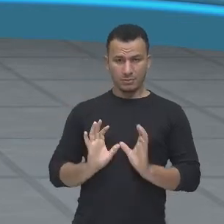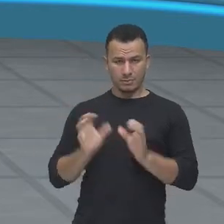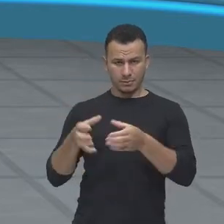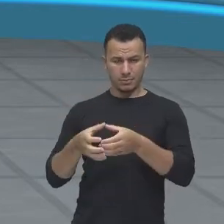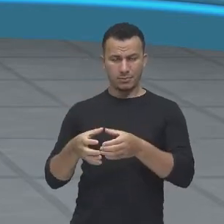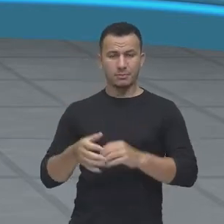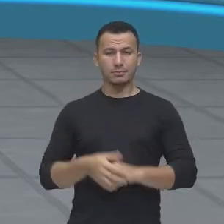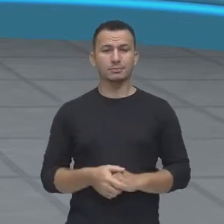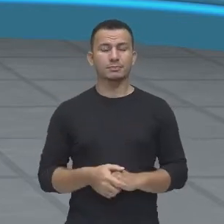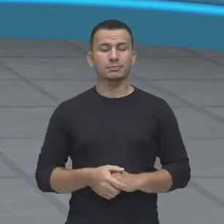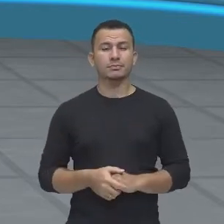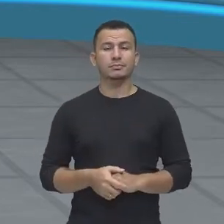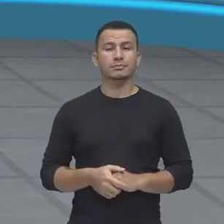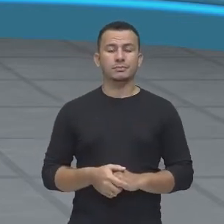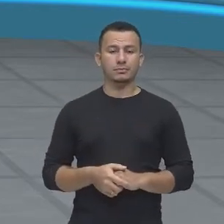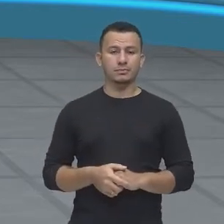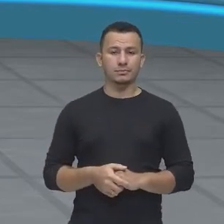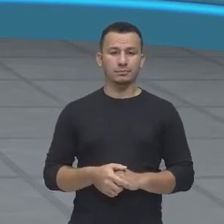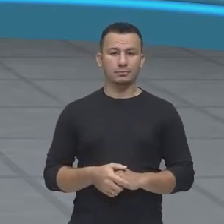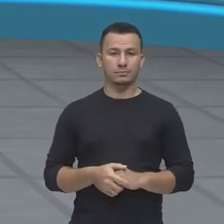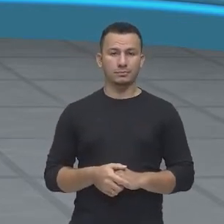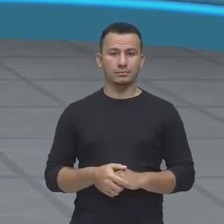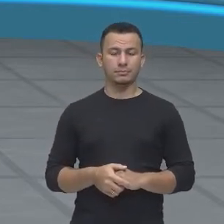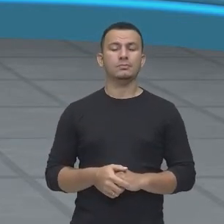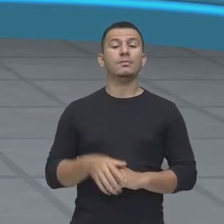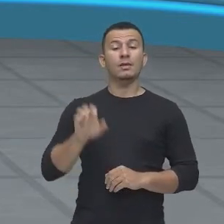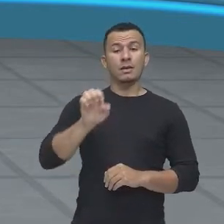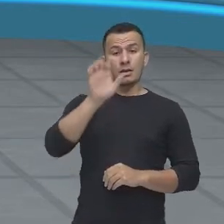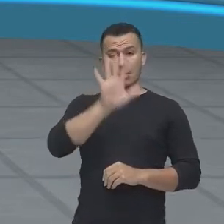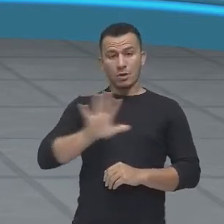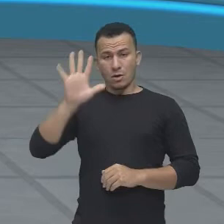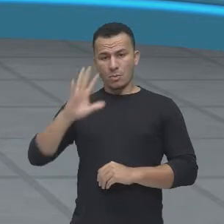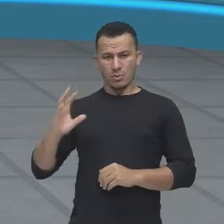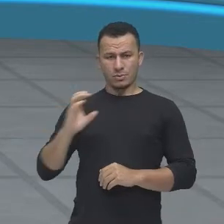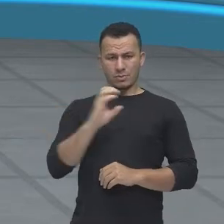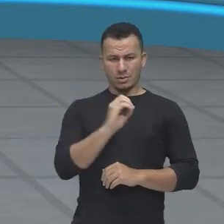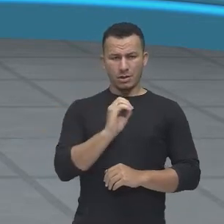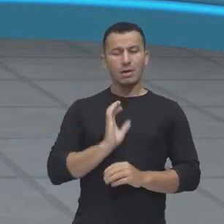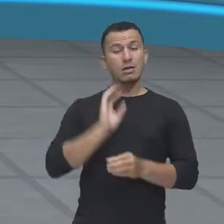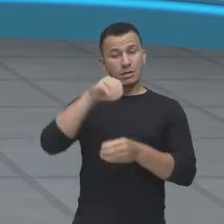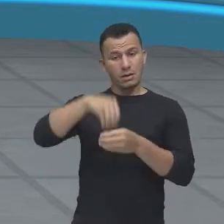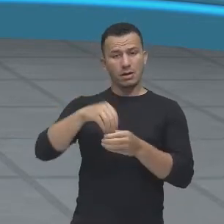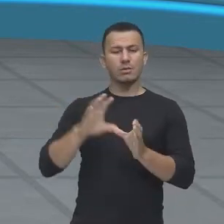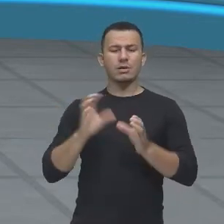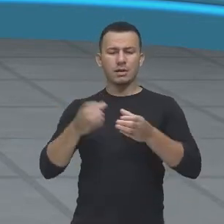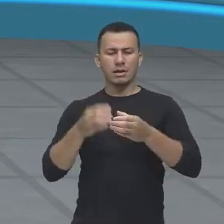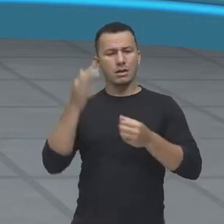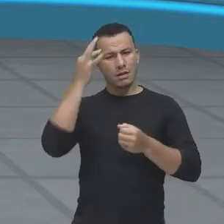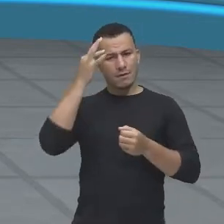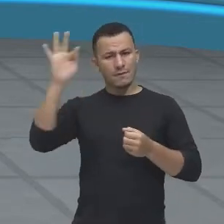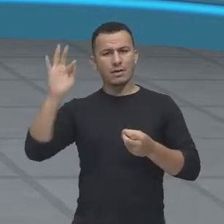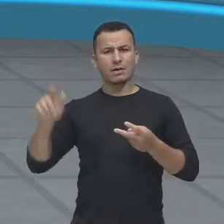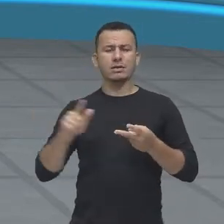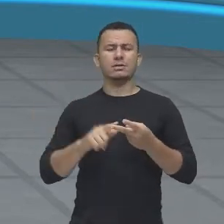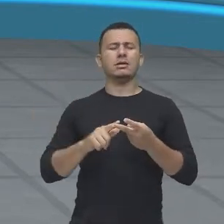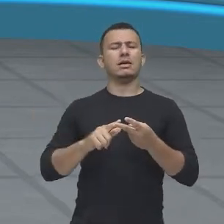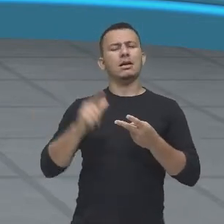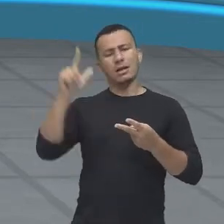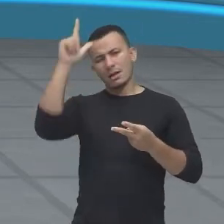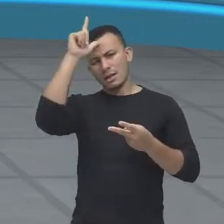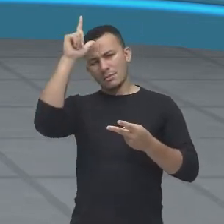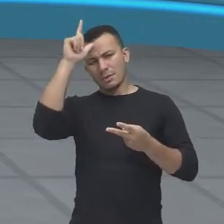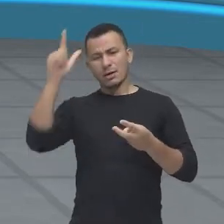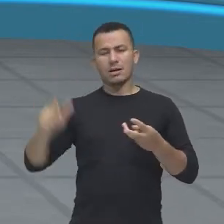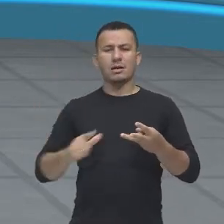gente? Verificamos aí sobre que a Europa Ocidental faz parte daqueles países lá, França, Alemanha,